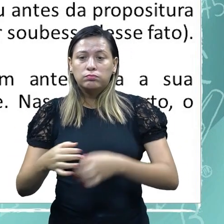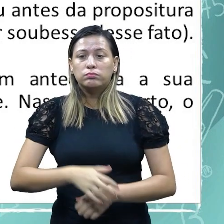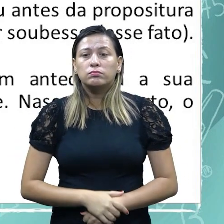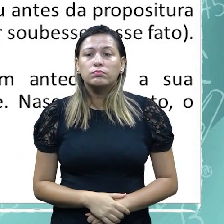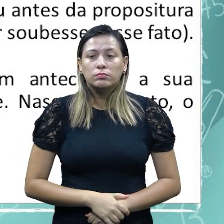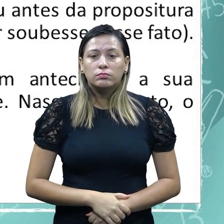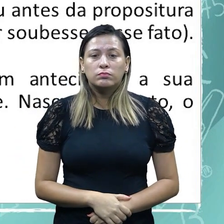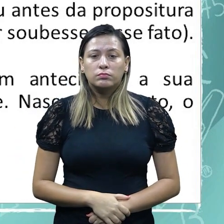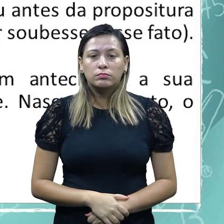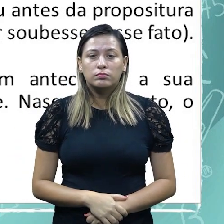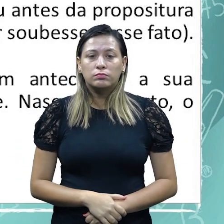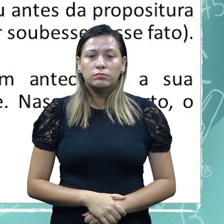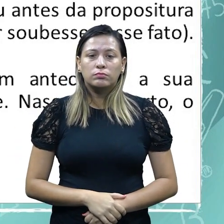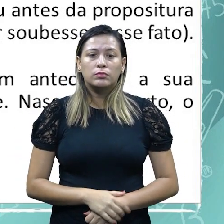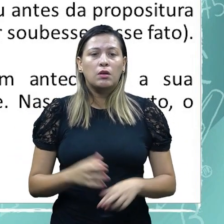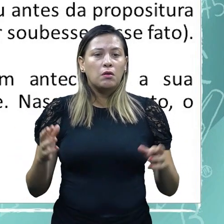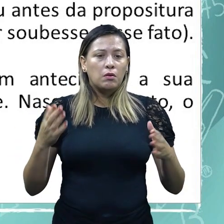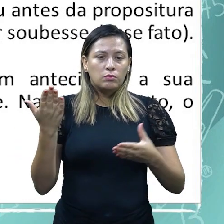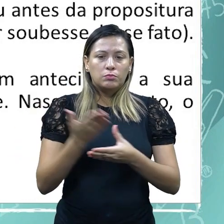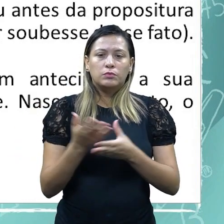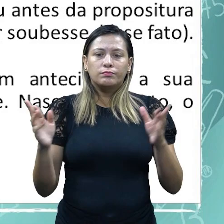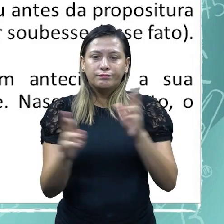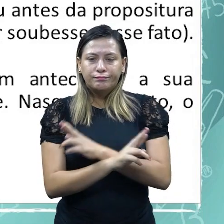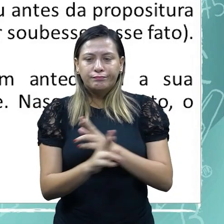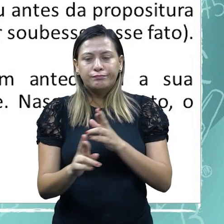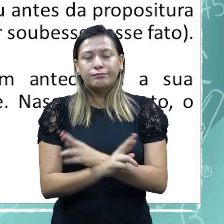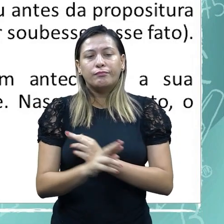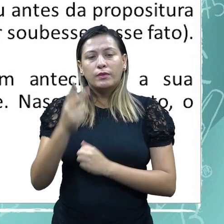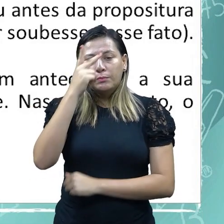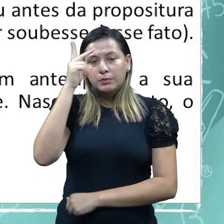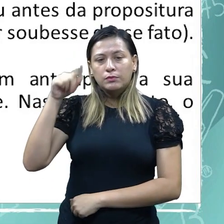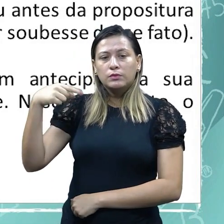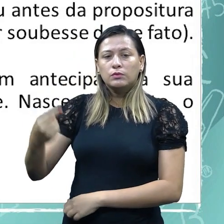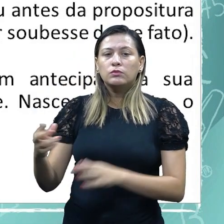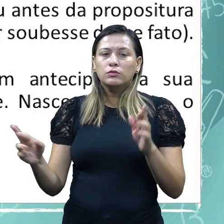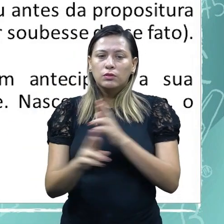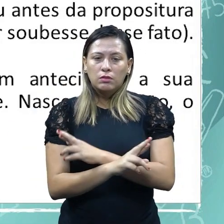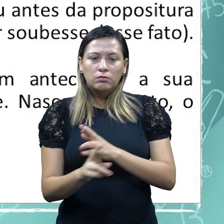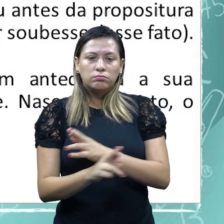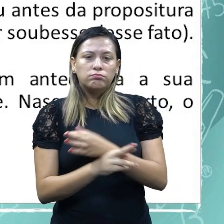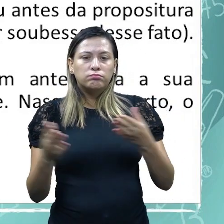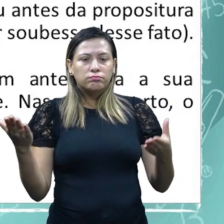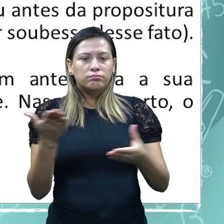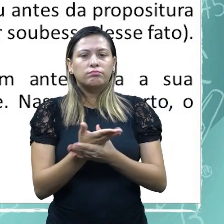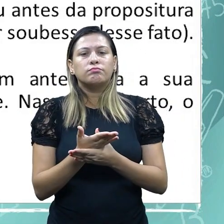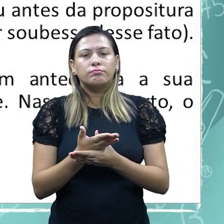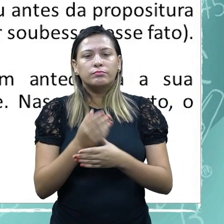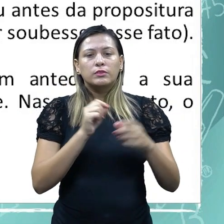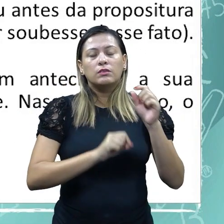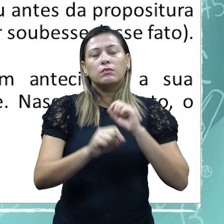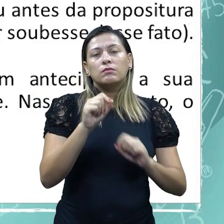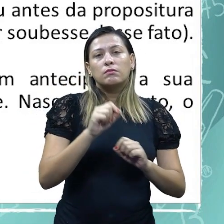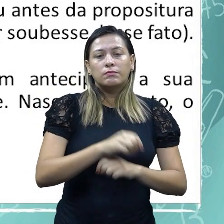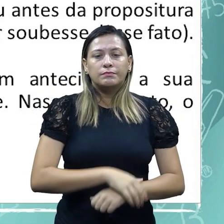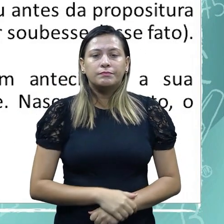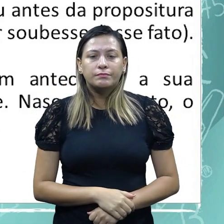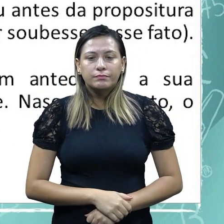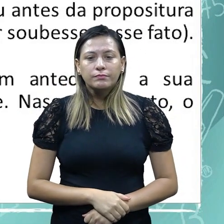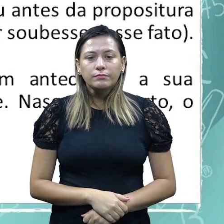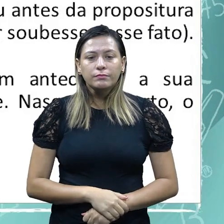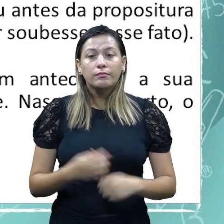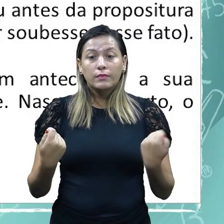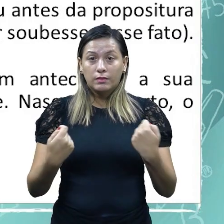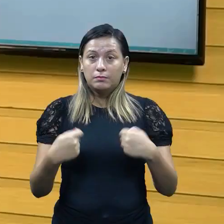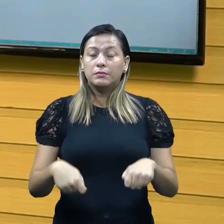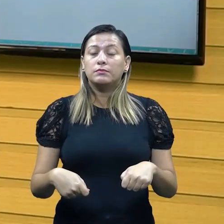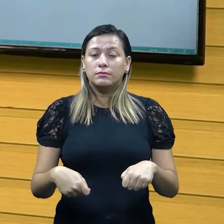relativos à parte, os terceiros intervenientes no processo, nesse caso, da relação processual, é justamente a capacidade dela